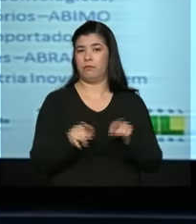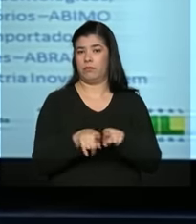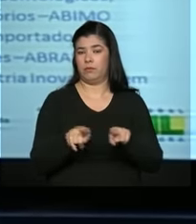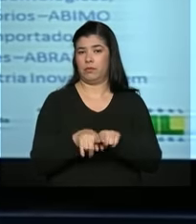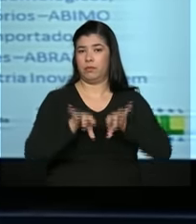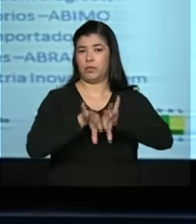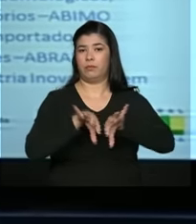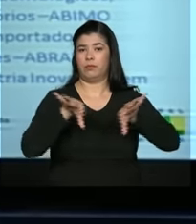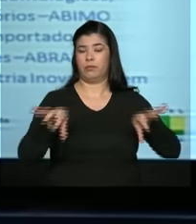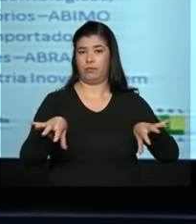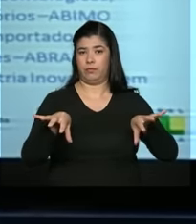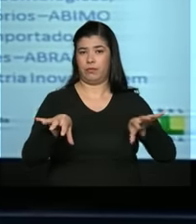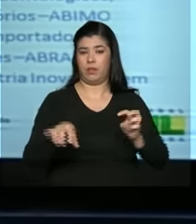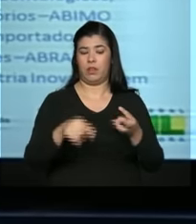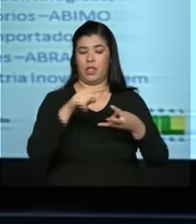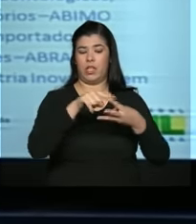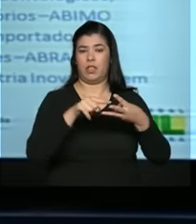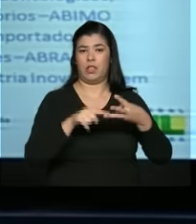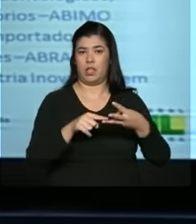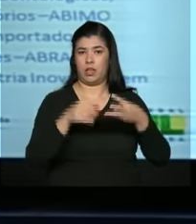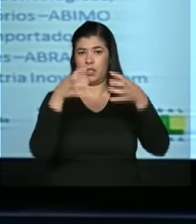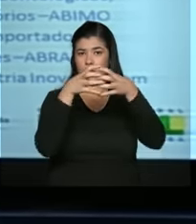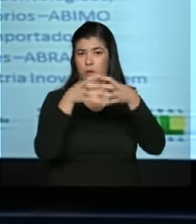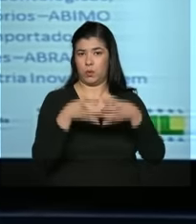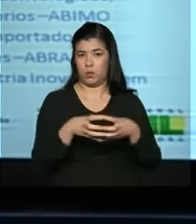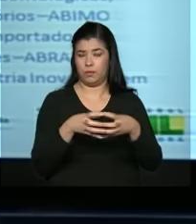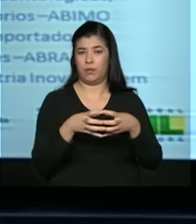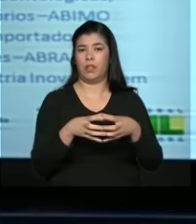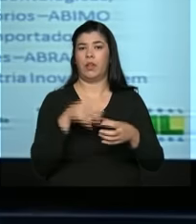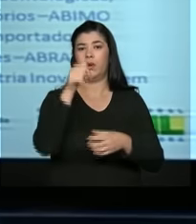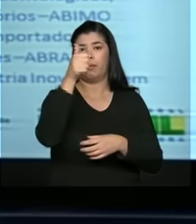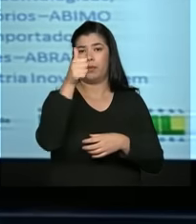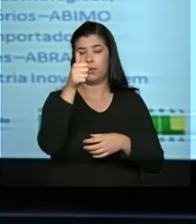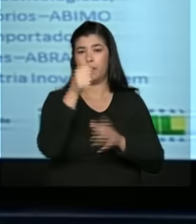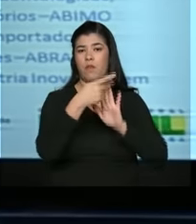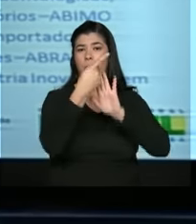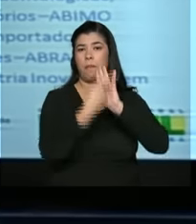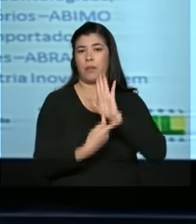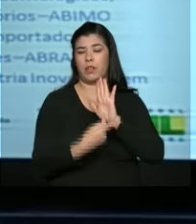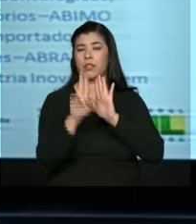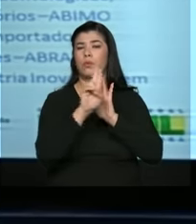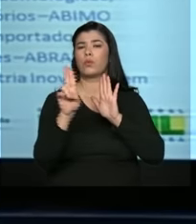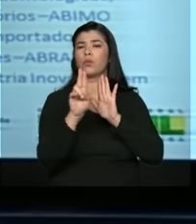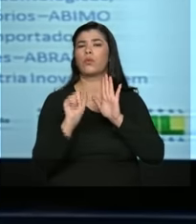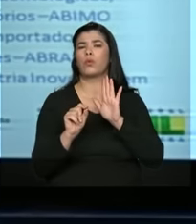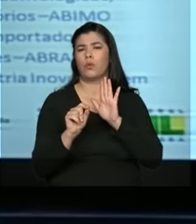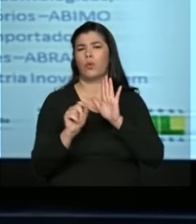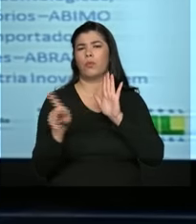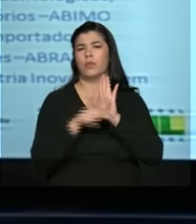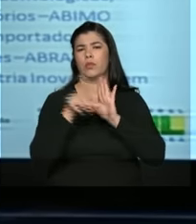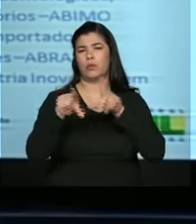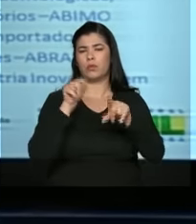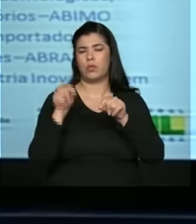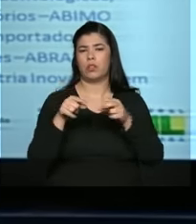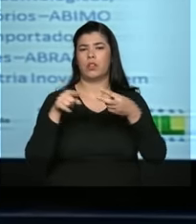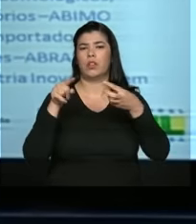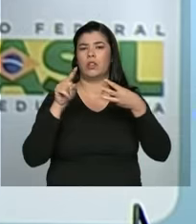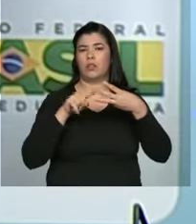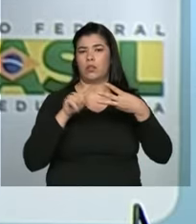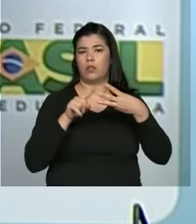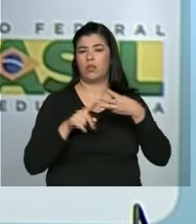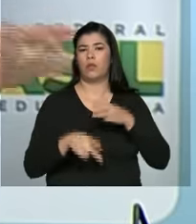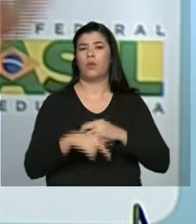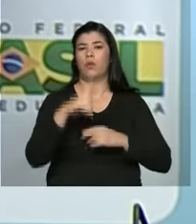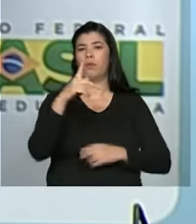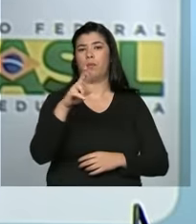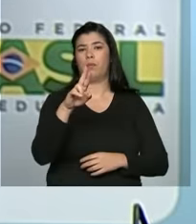divididas pelos seus três subgrupos um que trabalhou a padronização de nomenclatura elaboração de Protocolos de uso e regulação